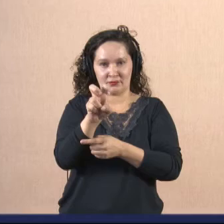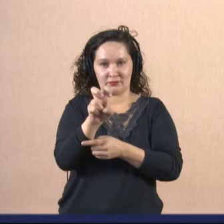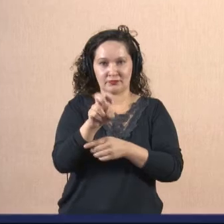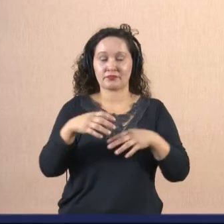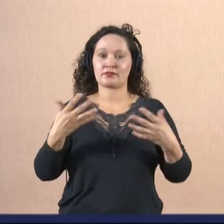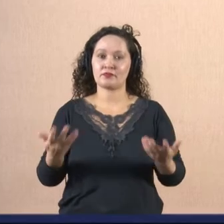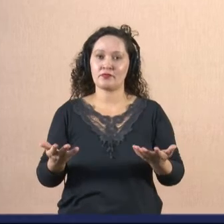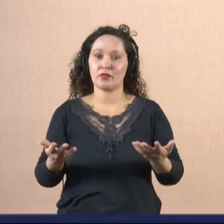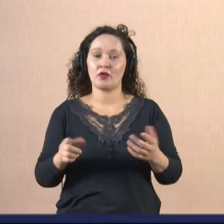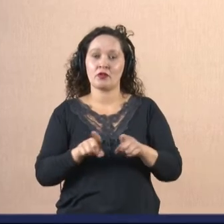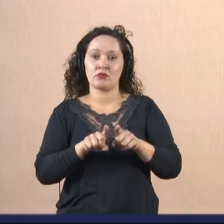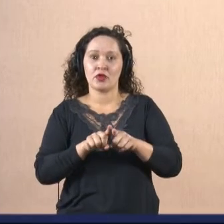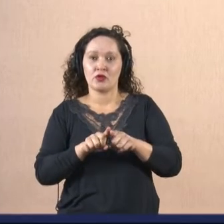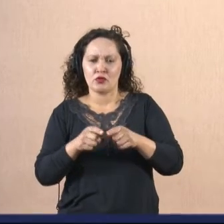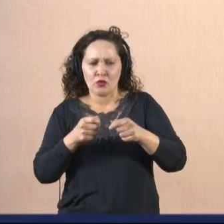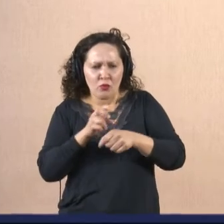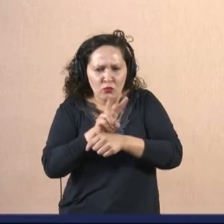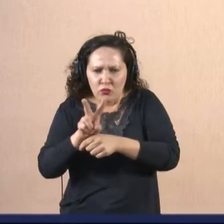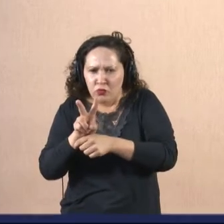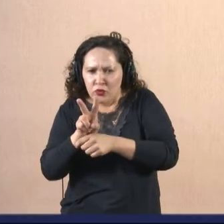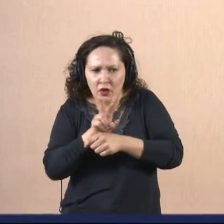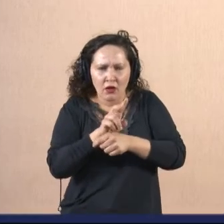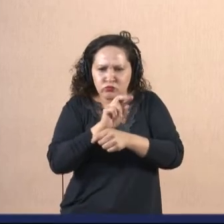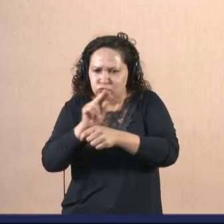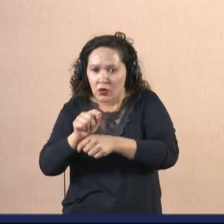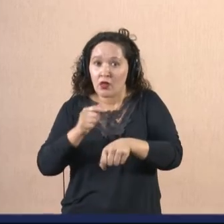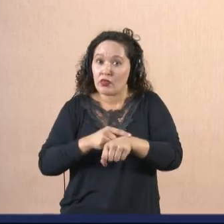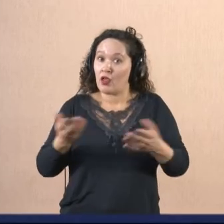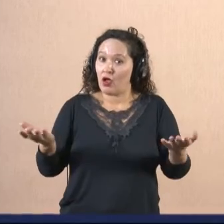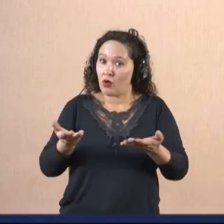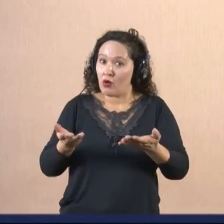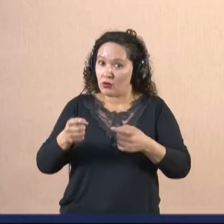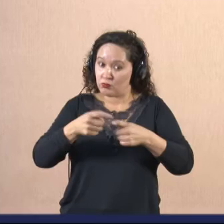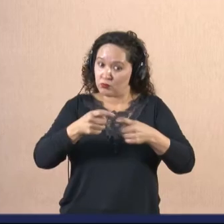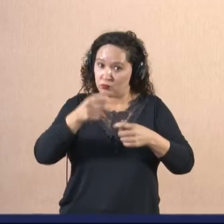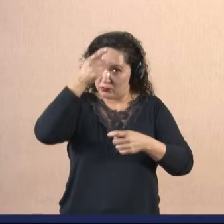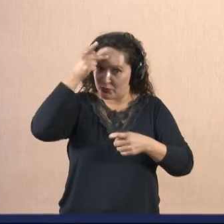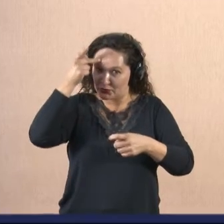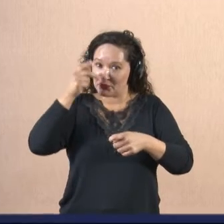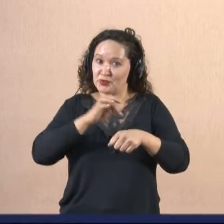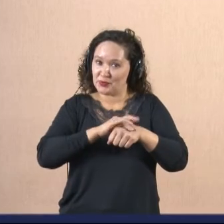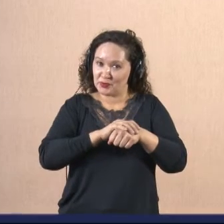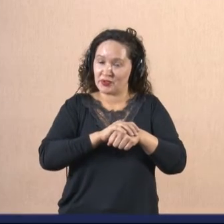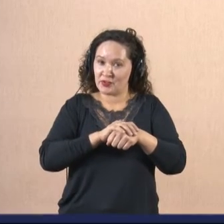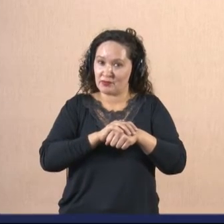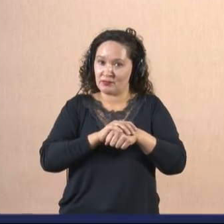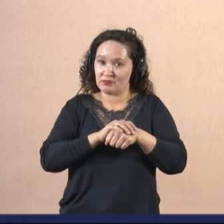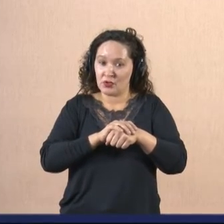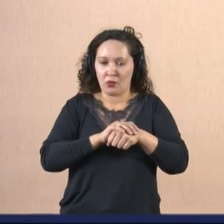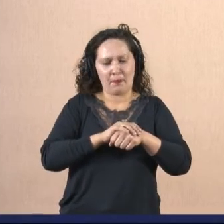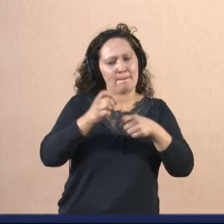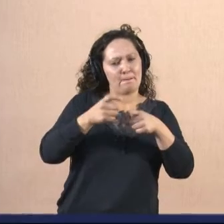e fazer um monitoramento em tempo real para os pacientes e com a